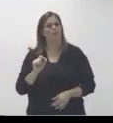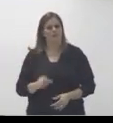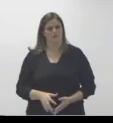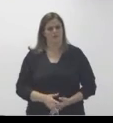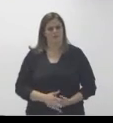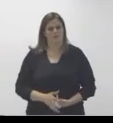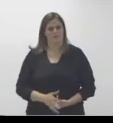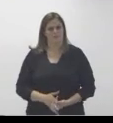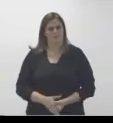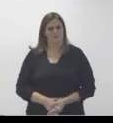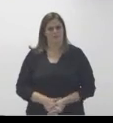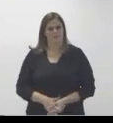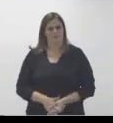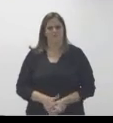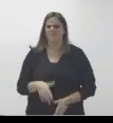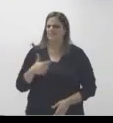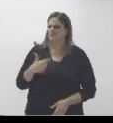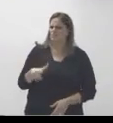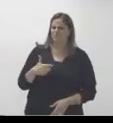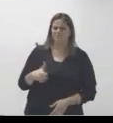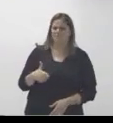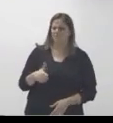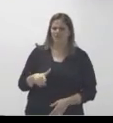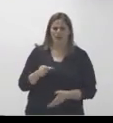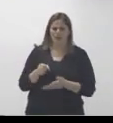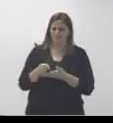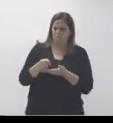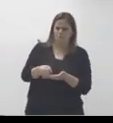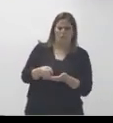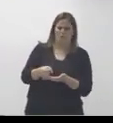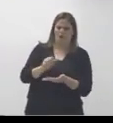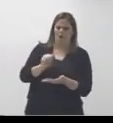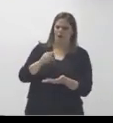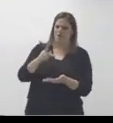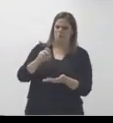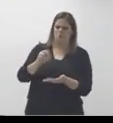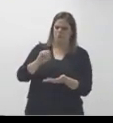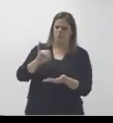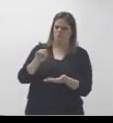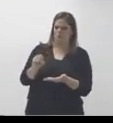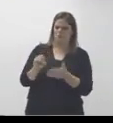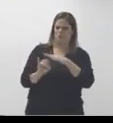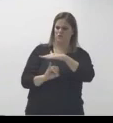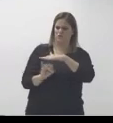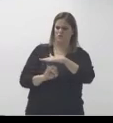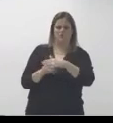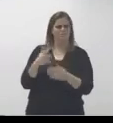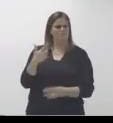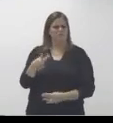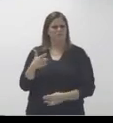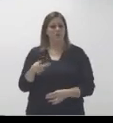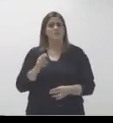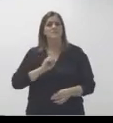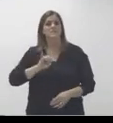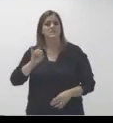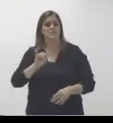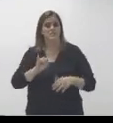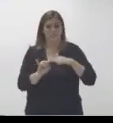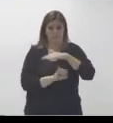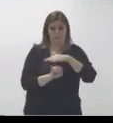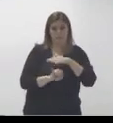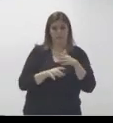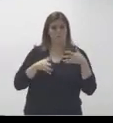equipamento de apoio mesmo as entidades privadas quando elas ingressam numa política pública